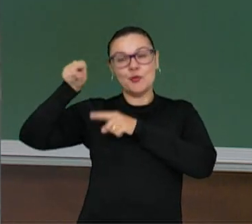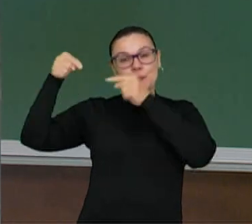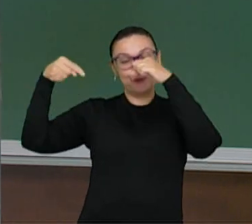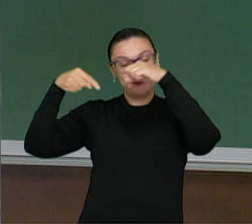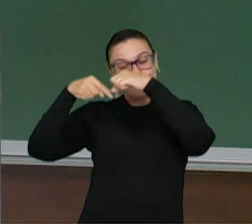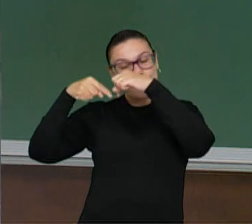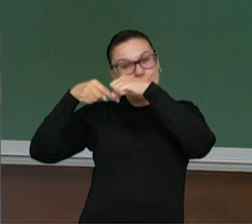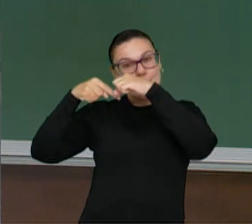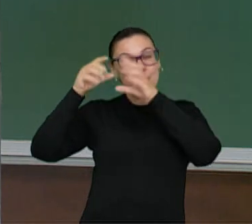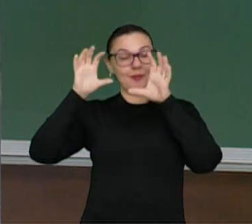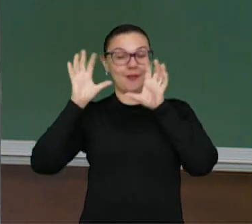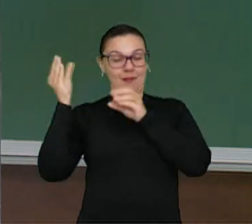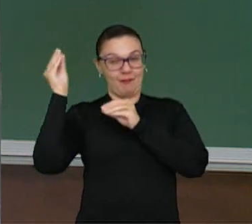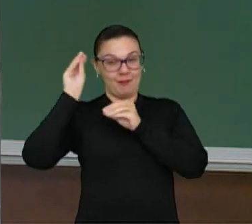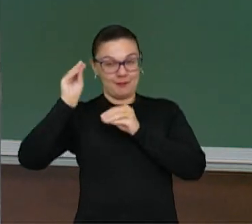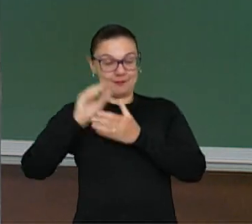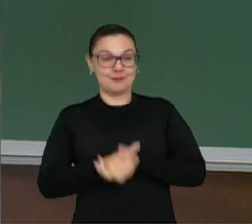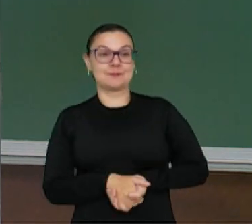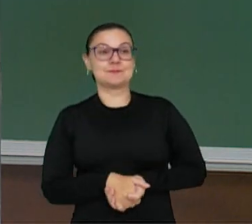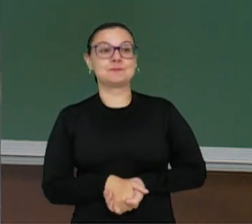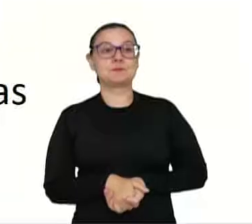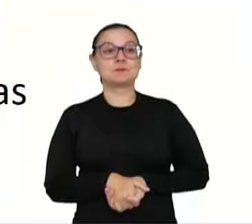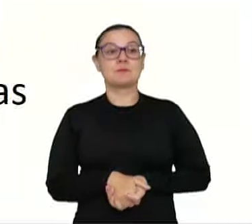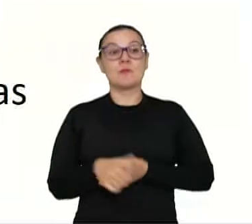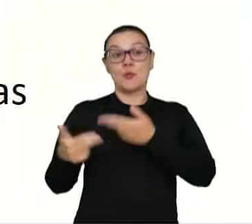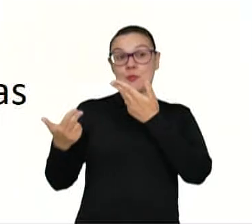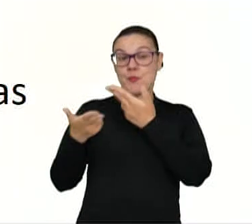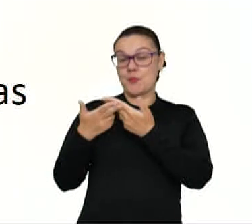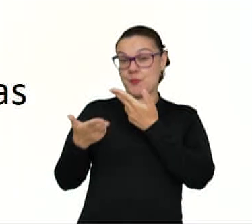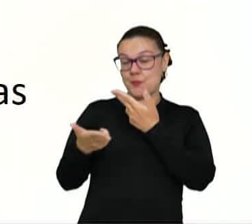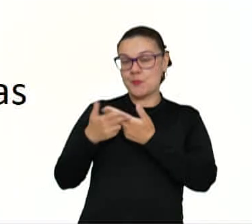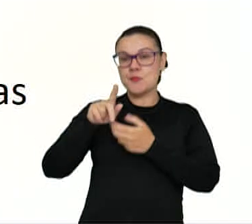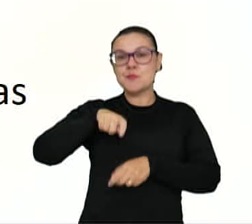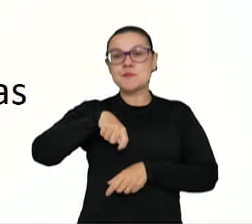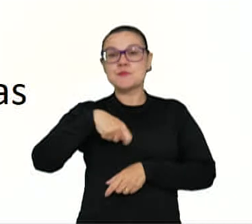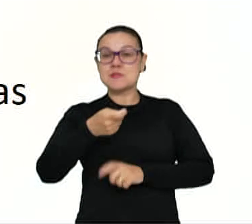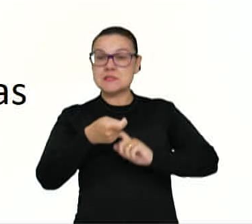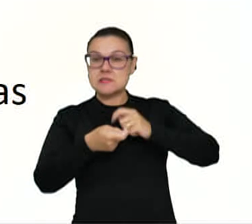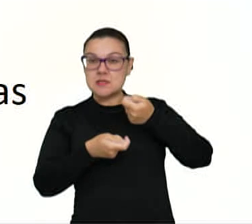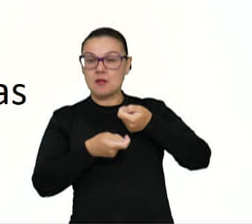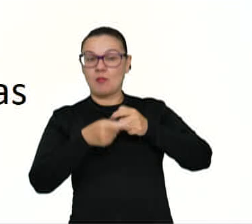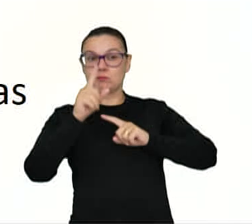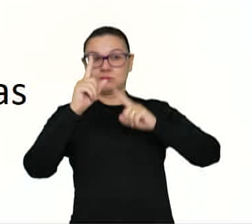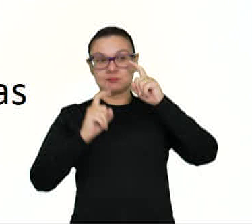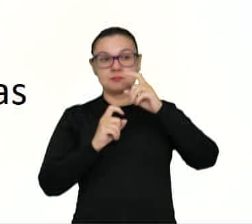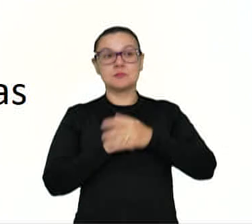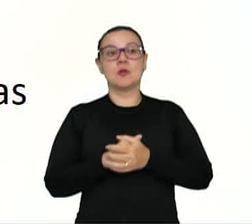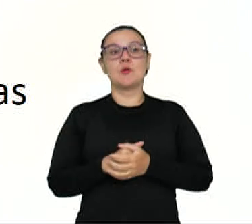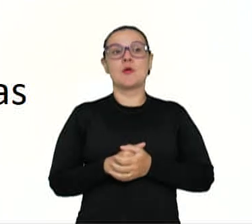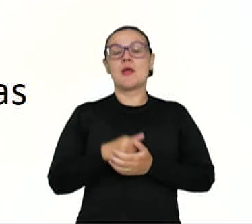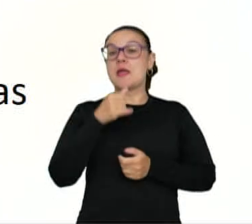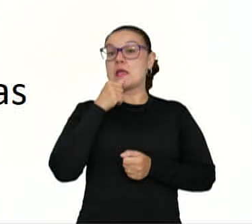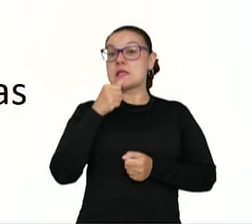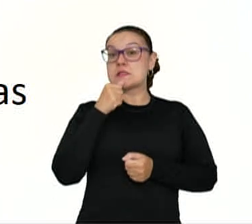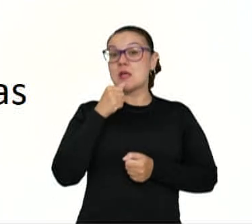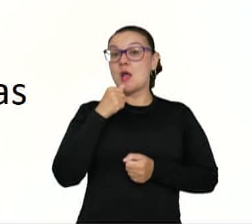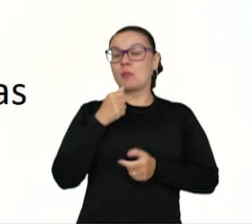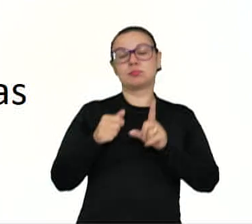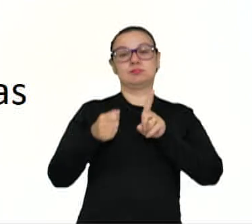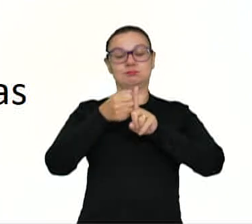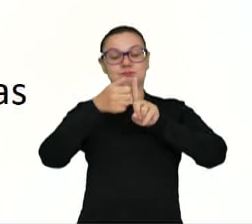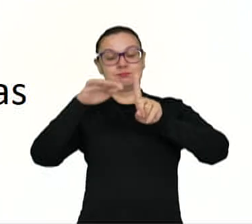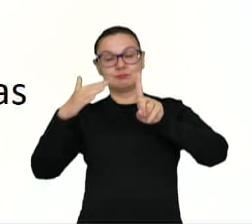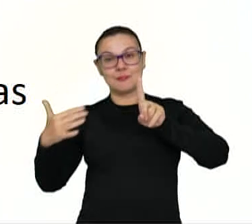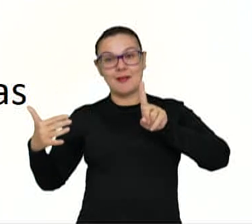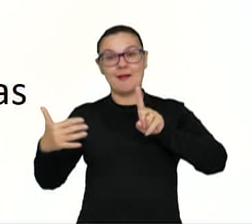diálogos acontecem dentro dos balões das falas. O uso de sinais gráficos convencionados, por exemplo, as onomatopeias